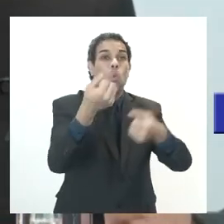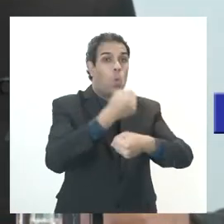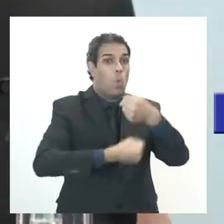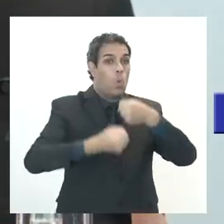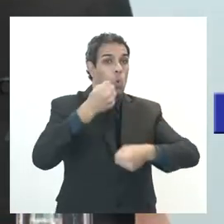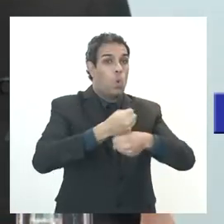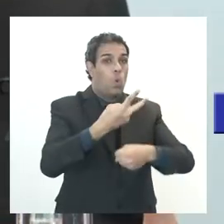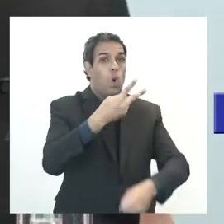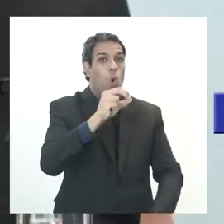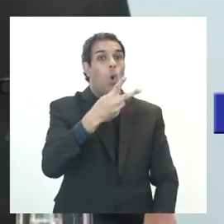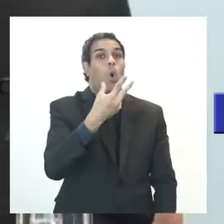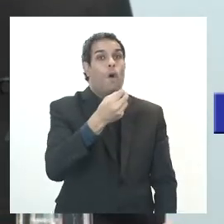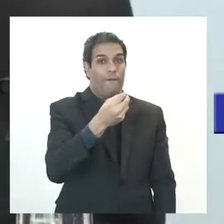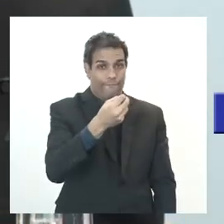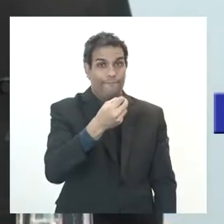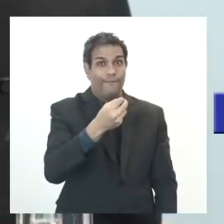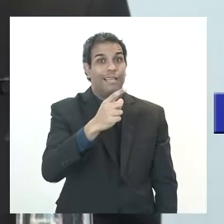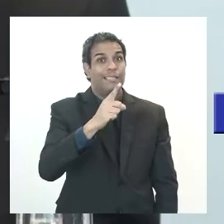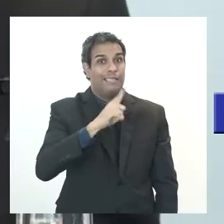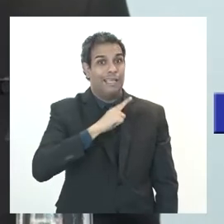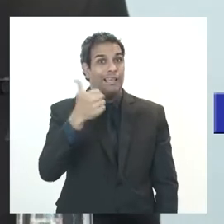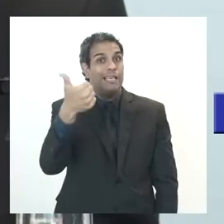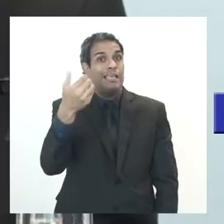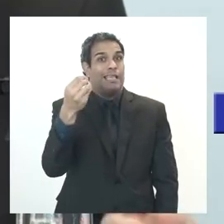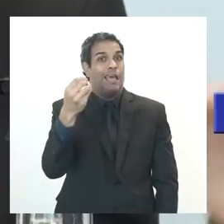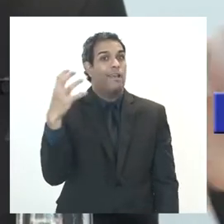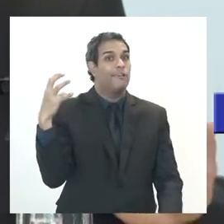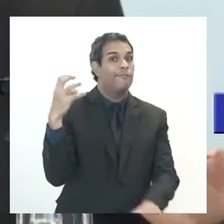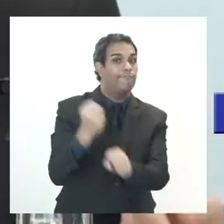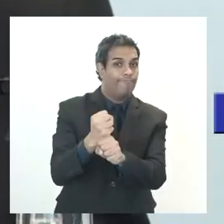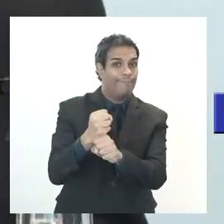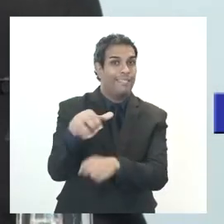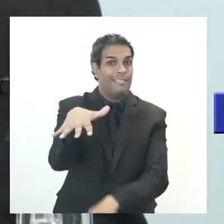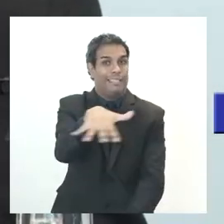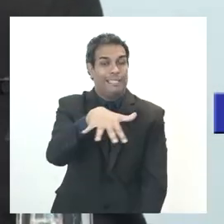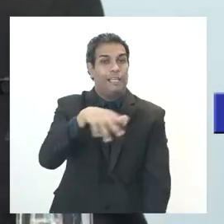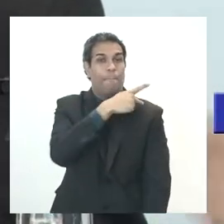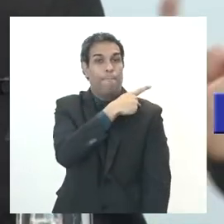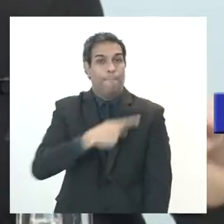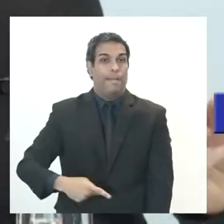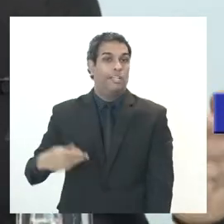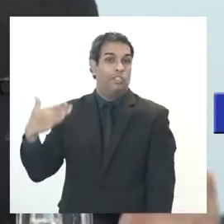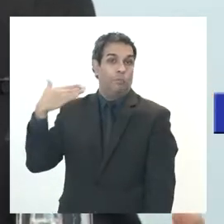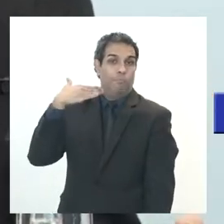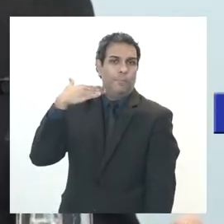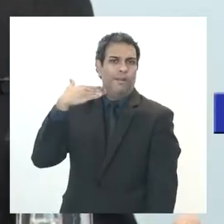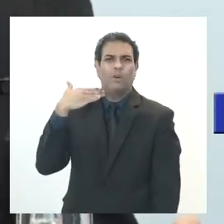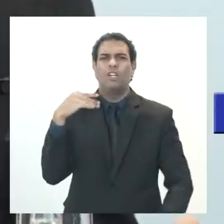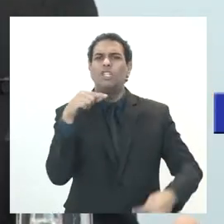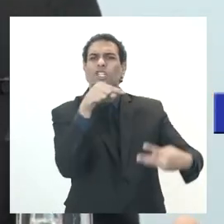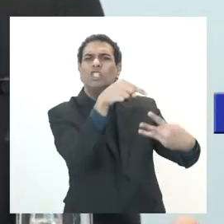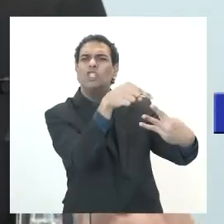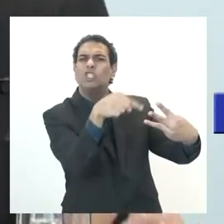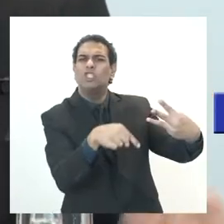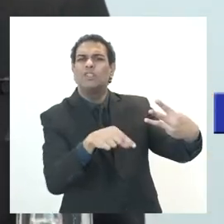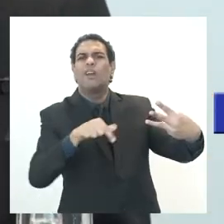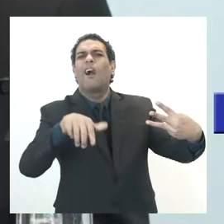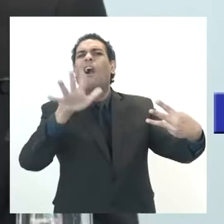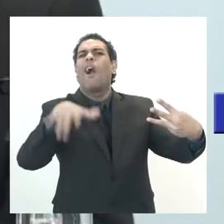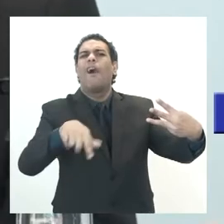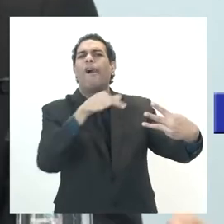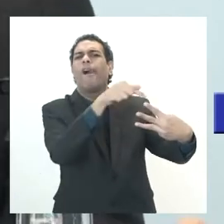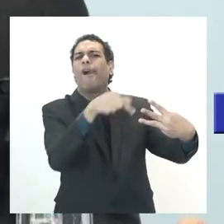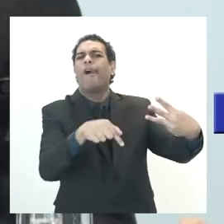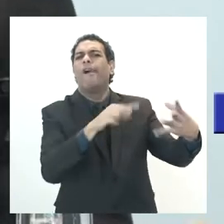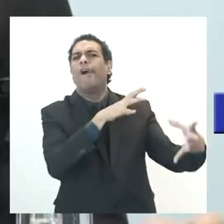ano de 2020 da pandemia 10 São banqueiros e até aí nada e os três a que